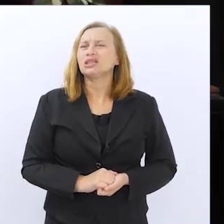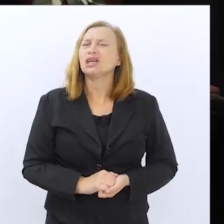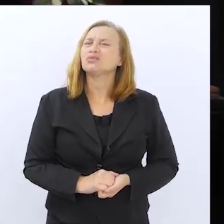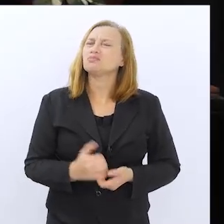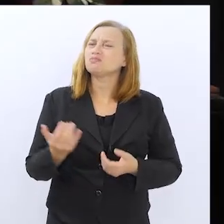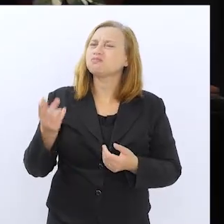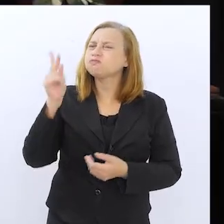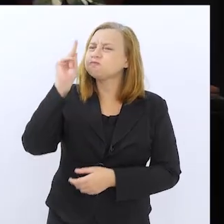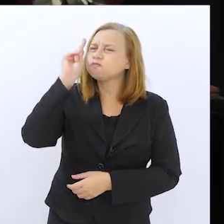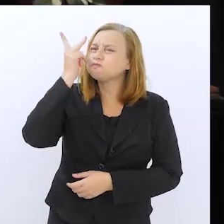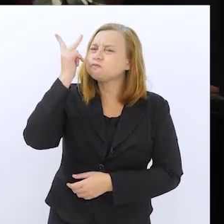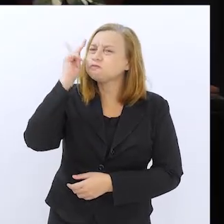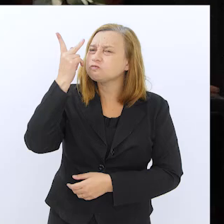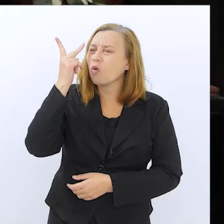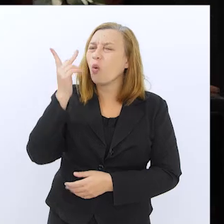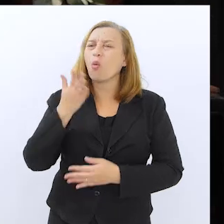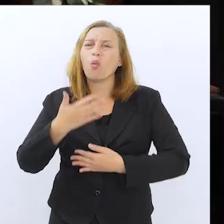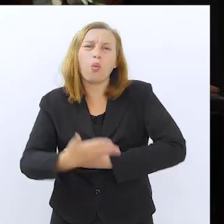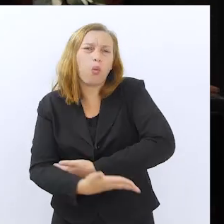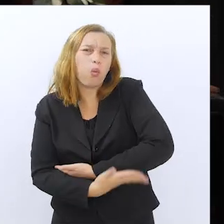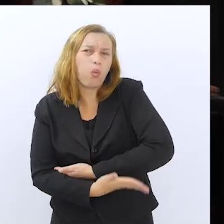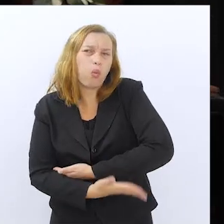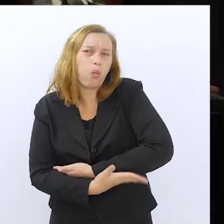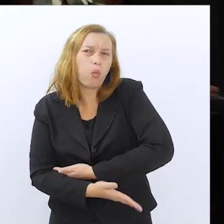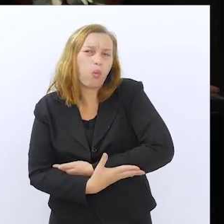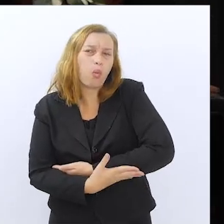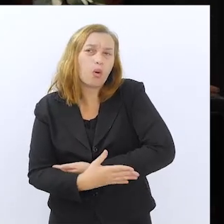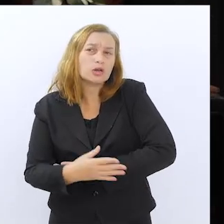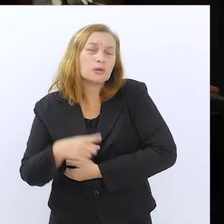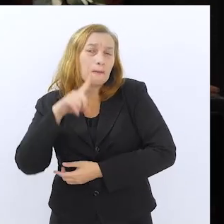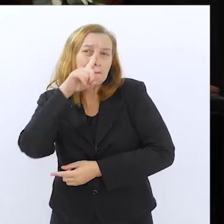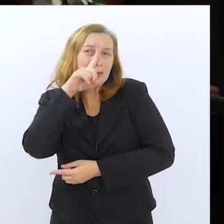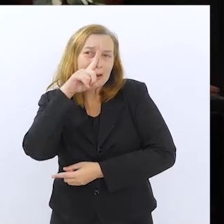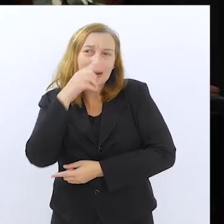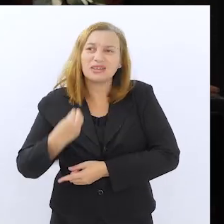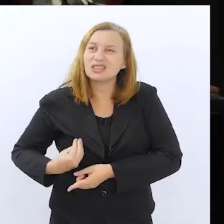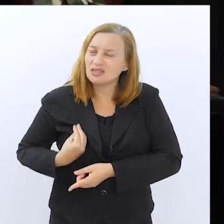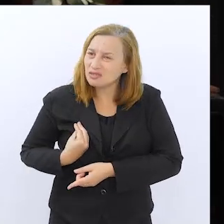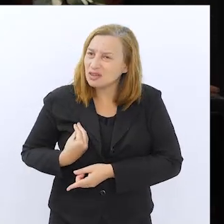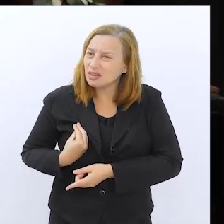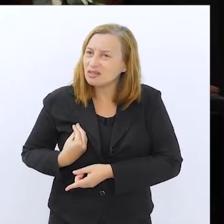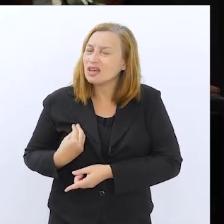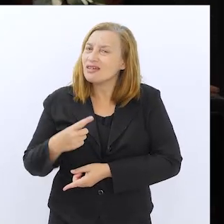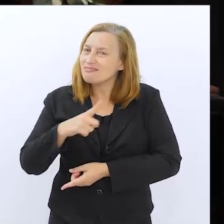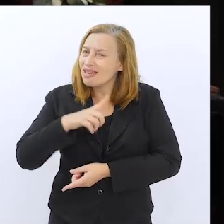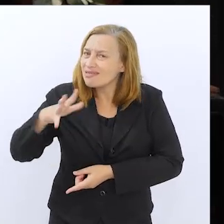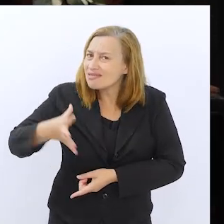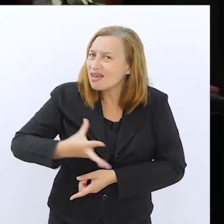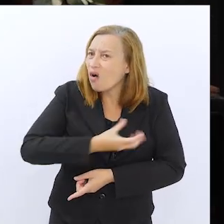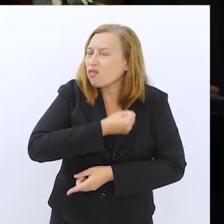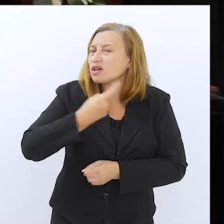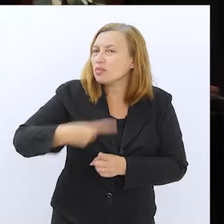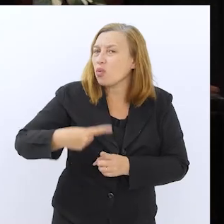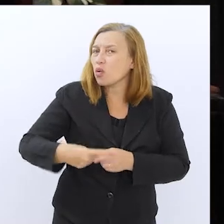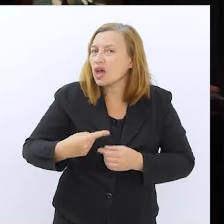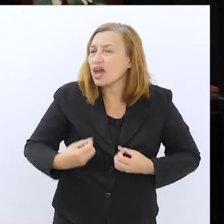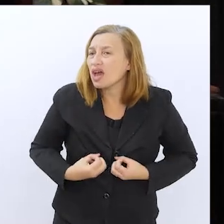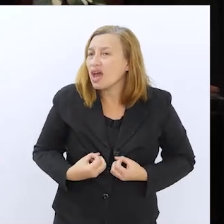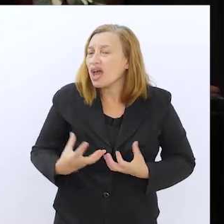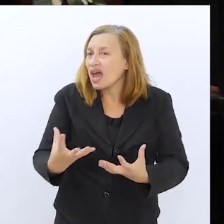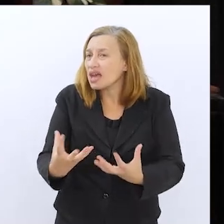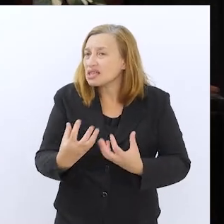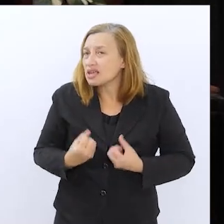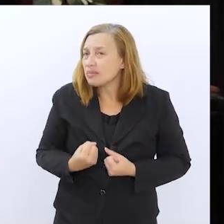Uau! E a senhora tem algum histórico de um bebê que, em risco de vida, ele tenha se